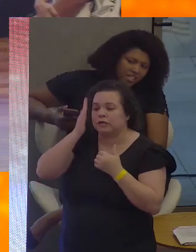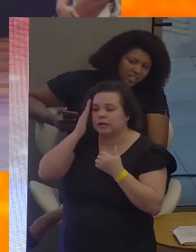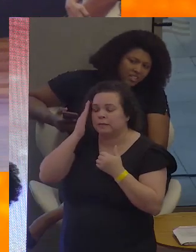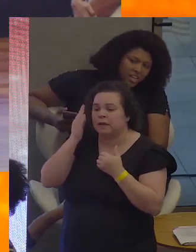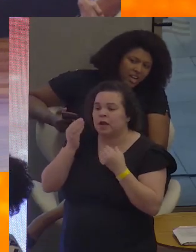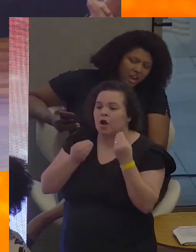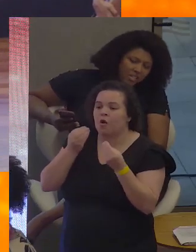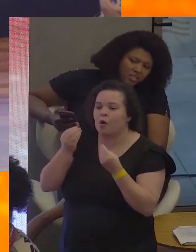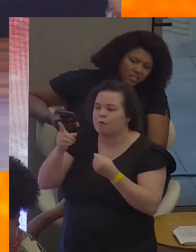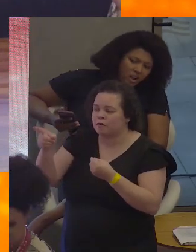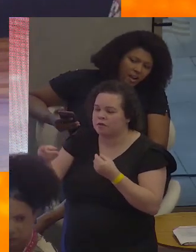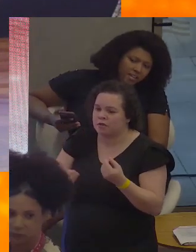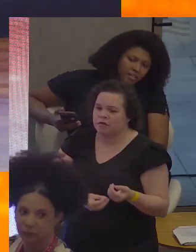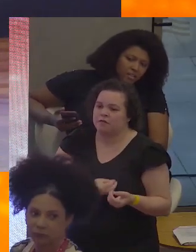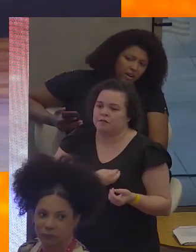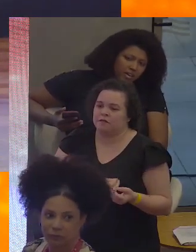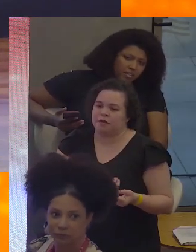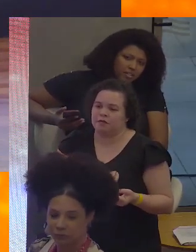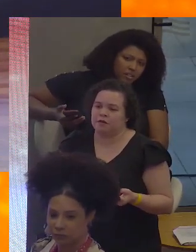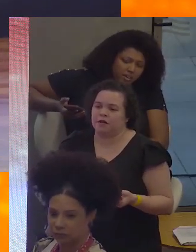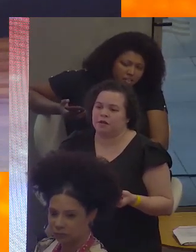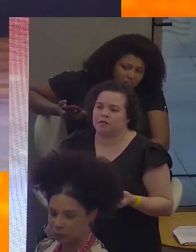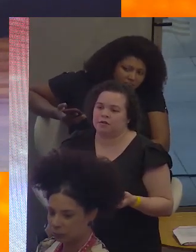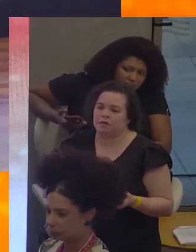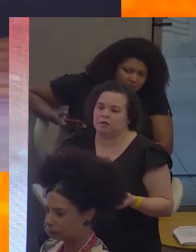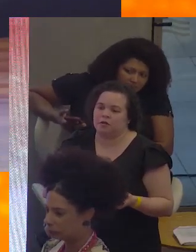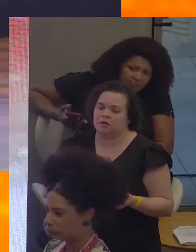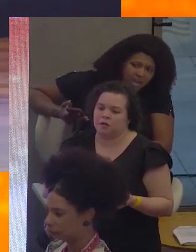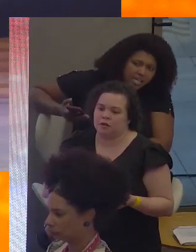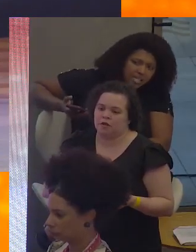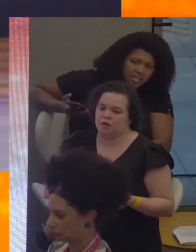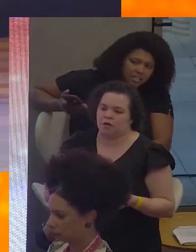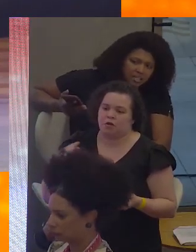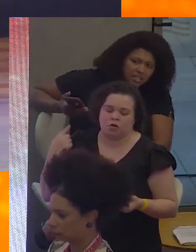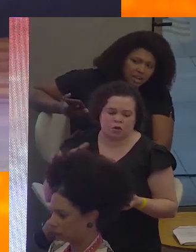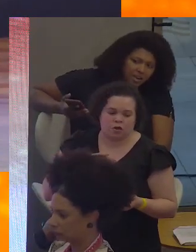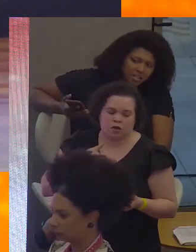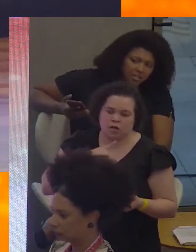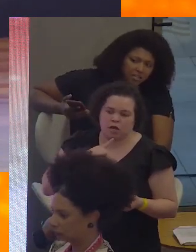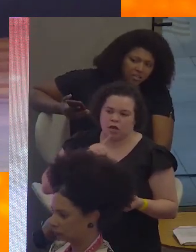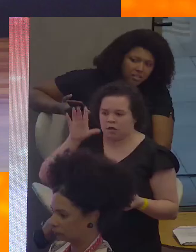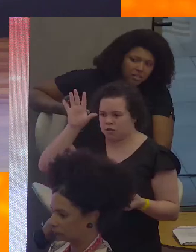está sobrevivendo. A gente aqui tem essa legislação toda